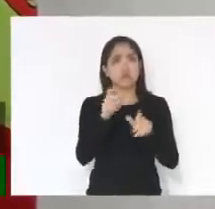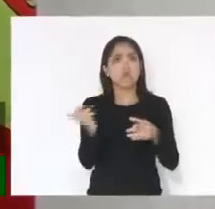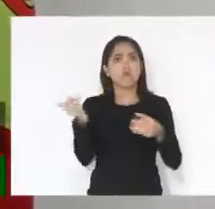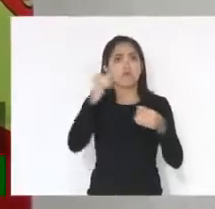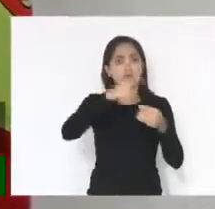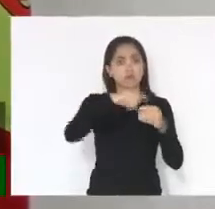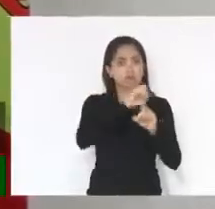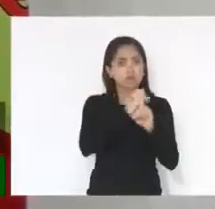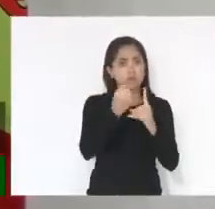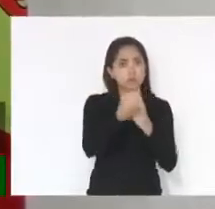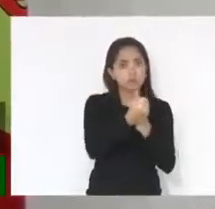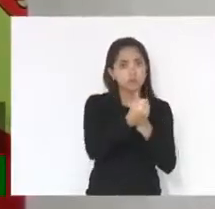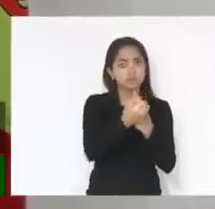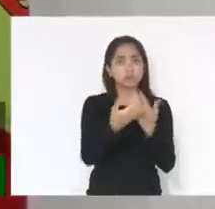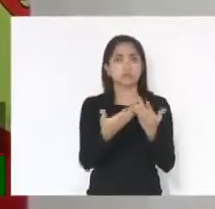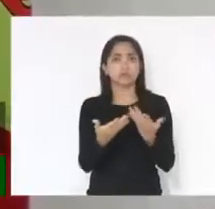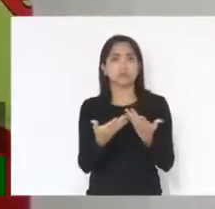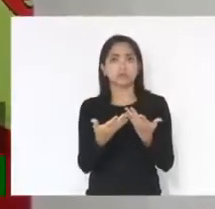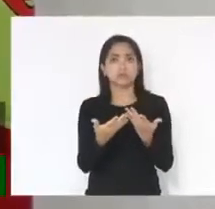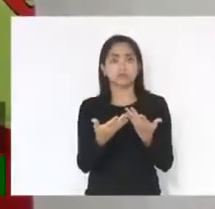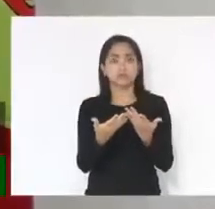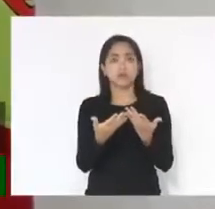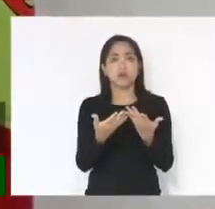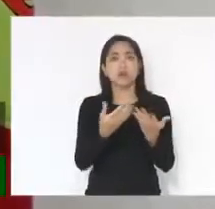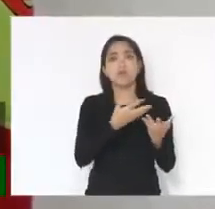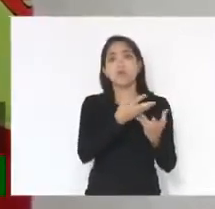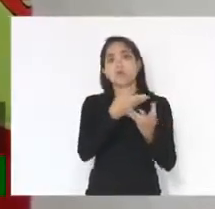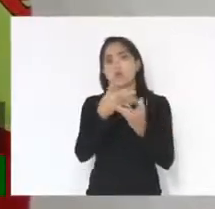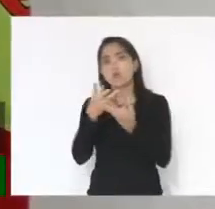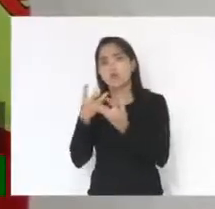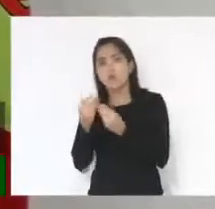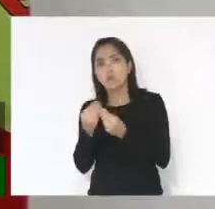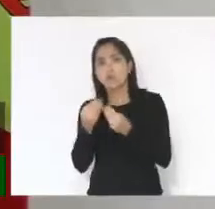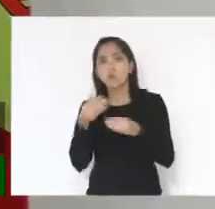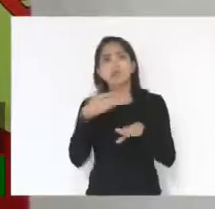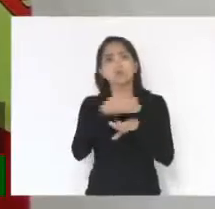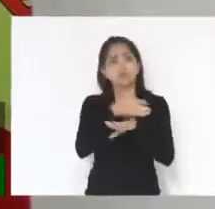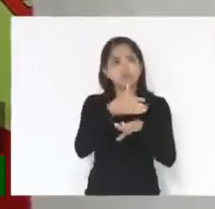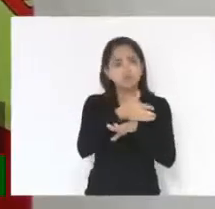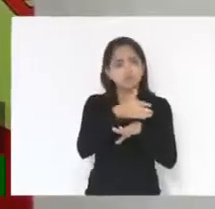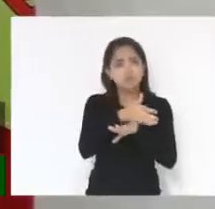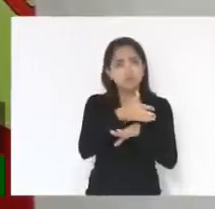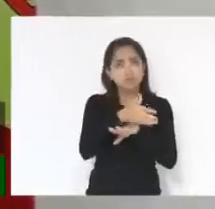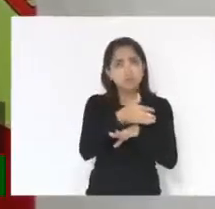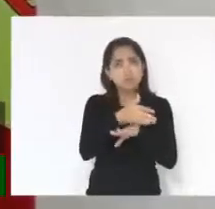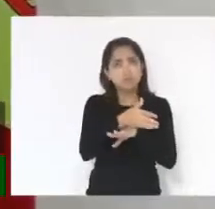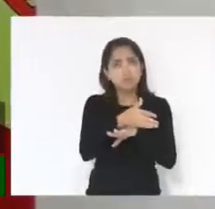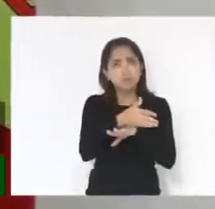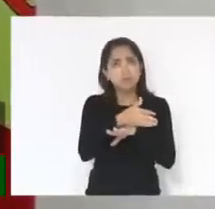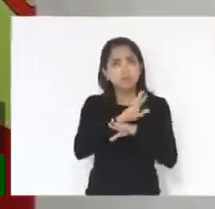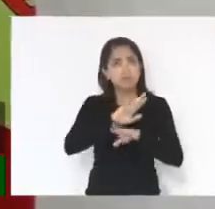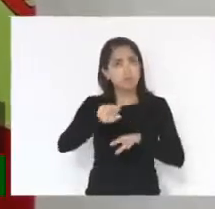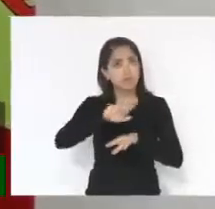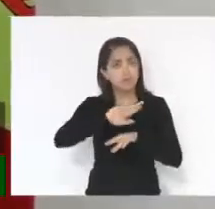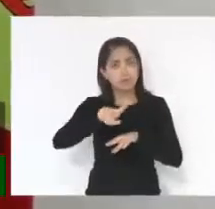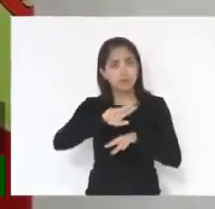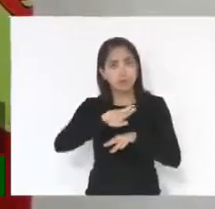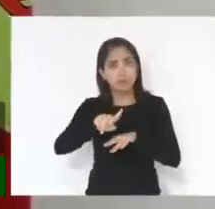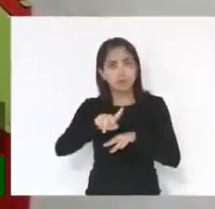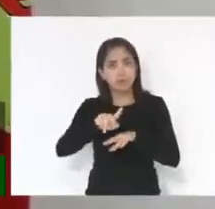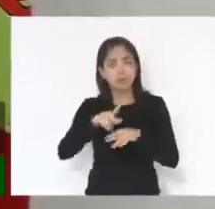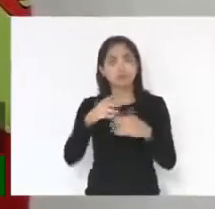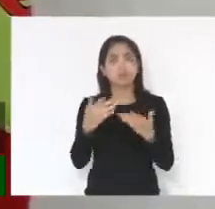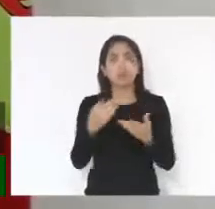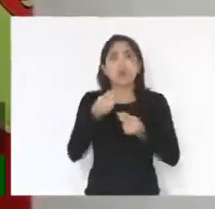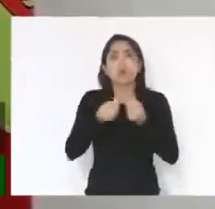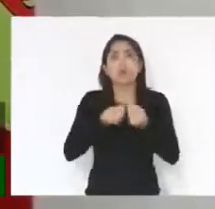Atendimentos aos inúmeros consumidores que procuram o PROCON estadual não é cidadania? E